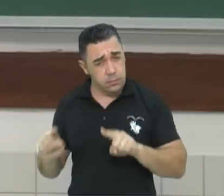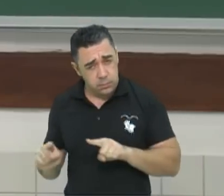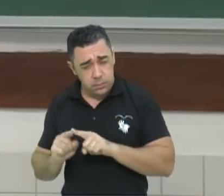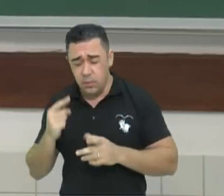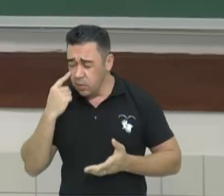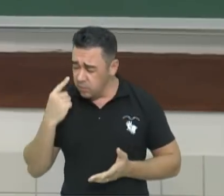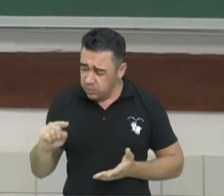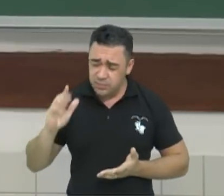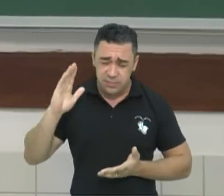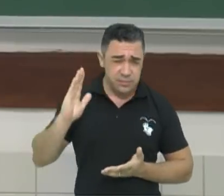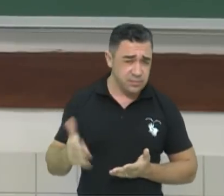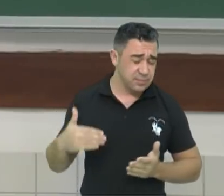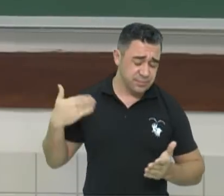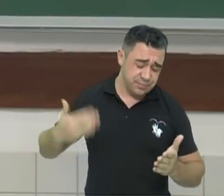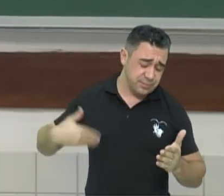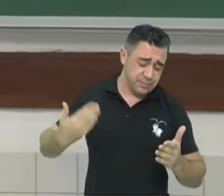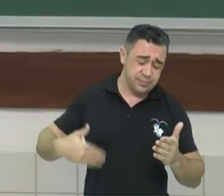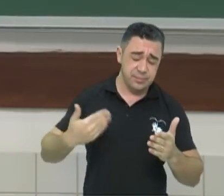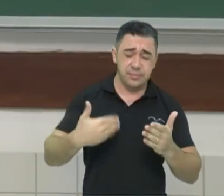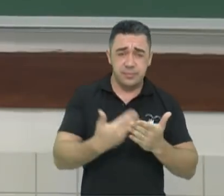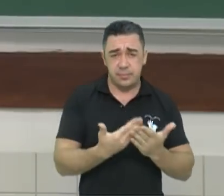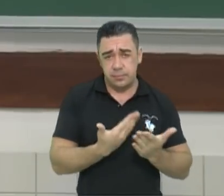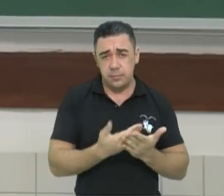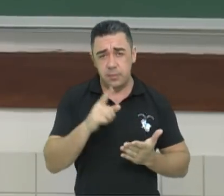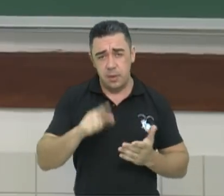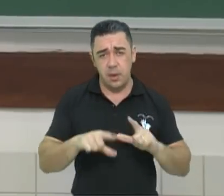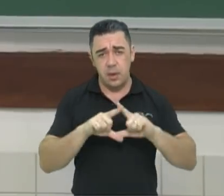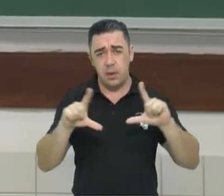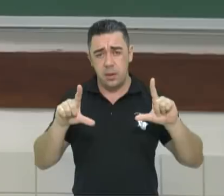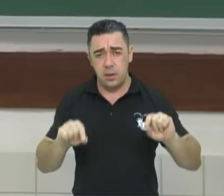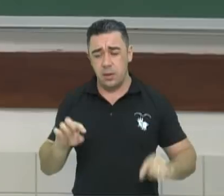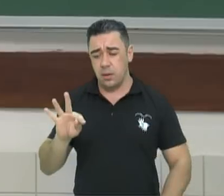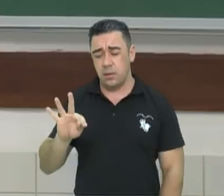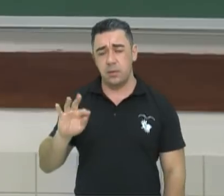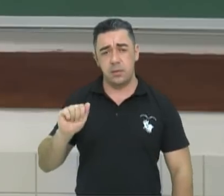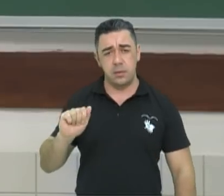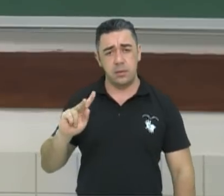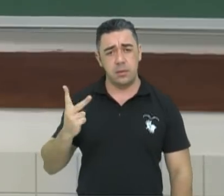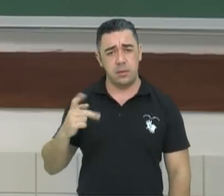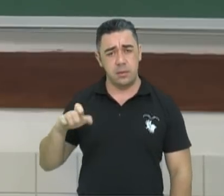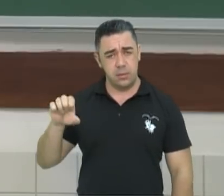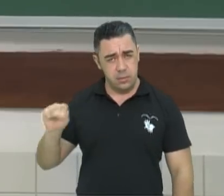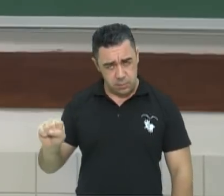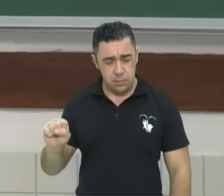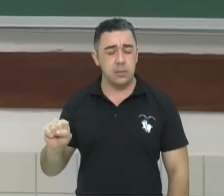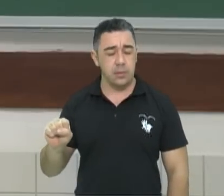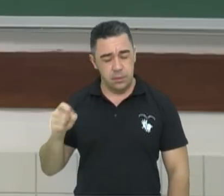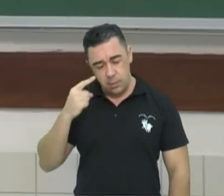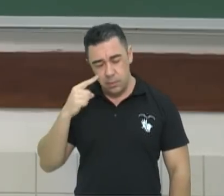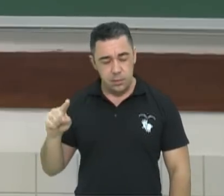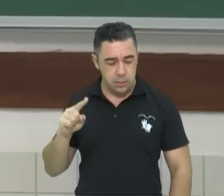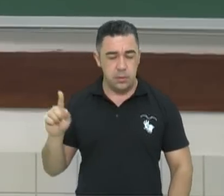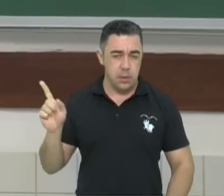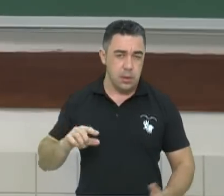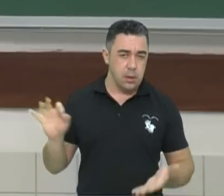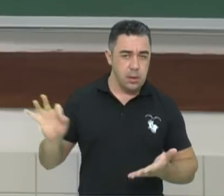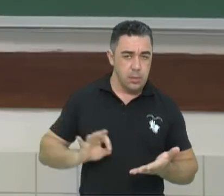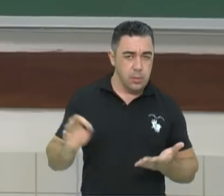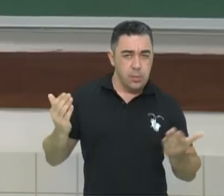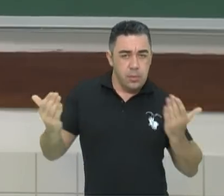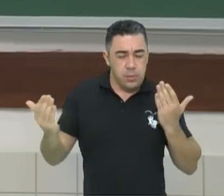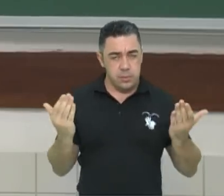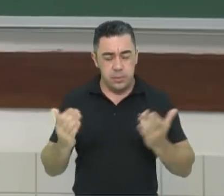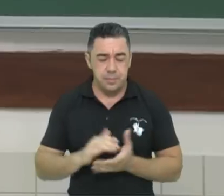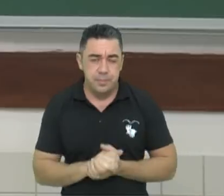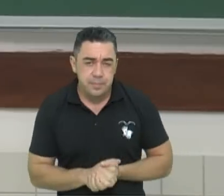né, que vocês já viram em aulas anteriores do Teorema de Tales, né, em triângulos. Então, eu vou fazer a proporcionalidade.